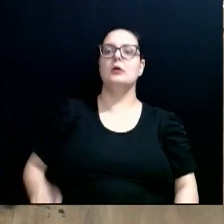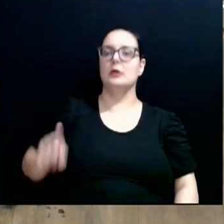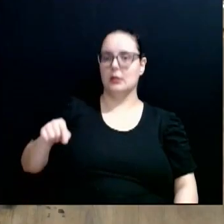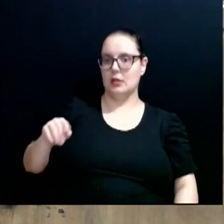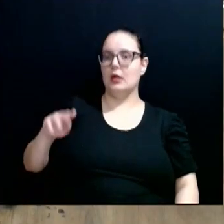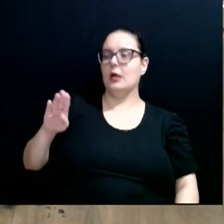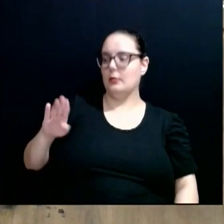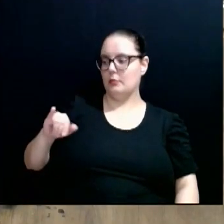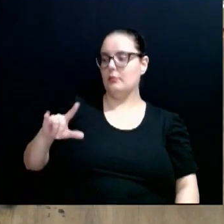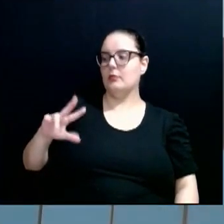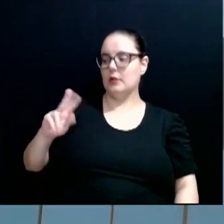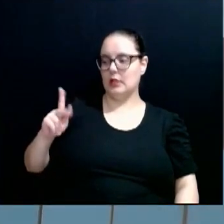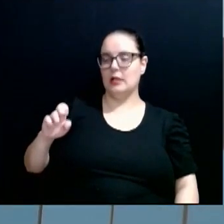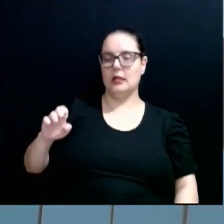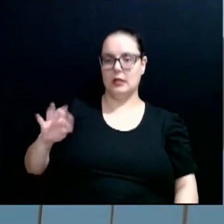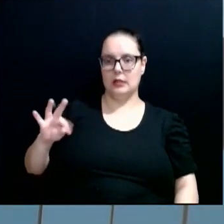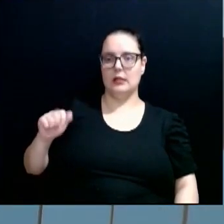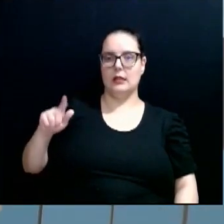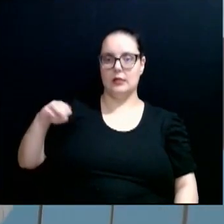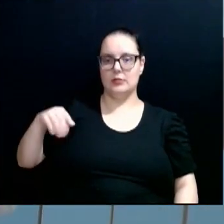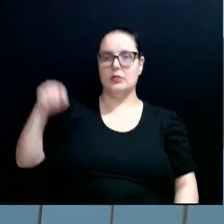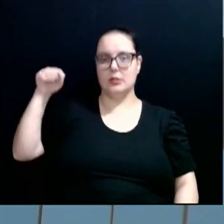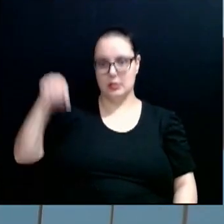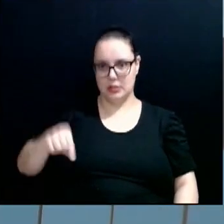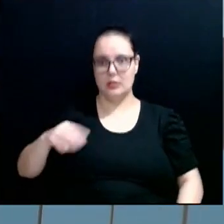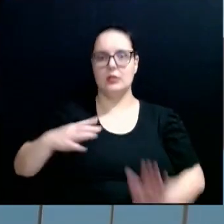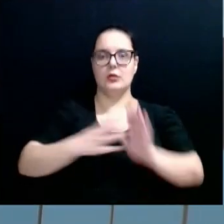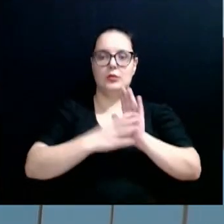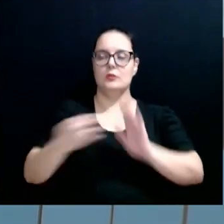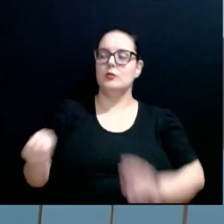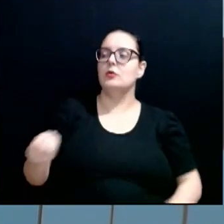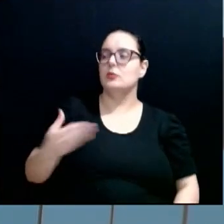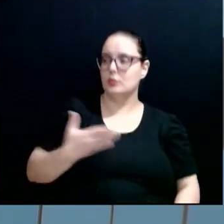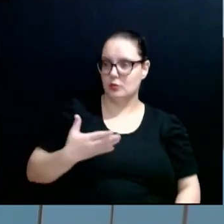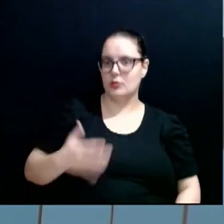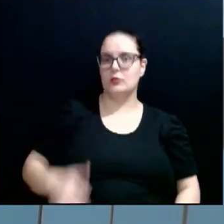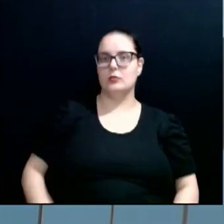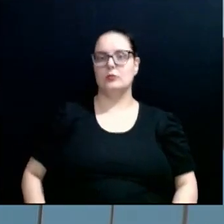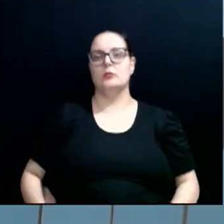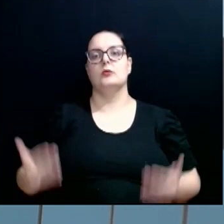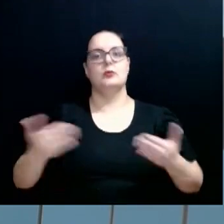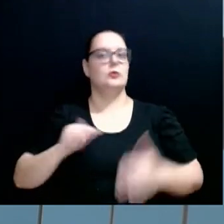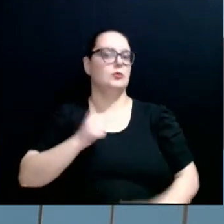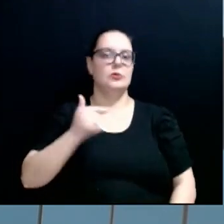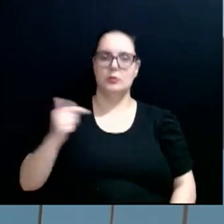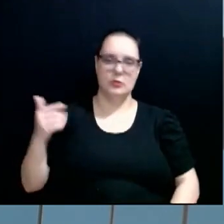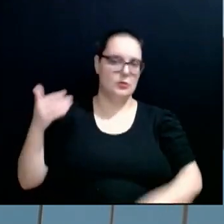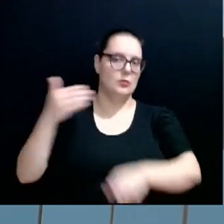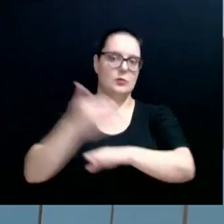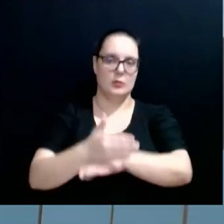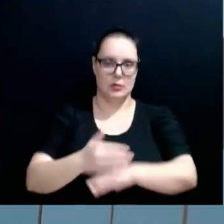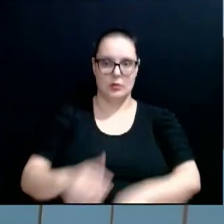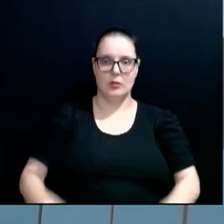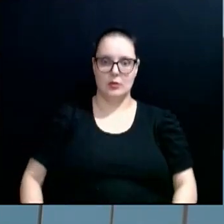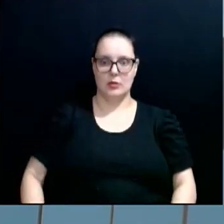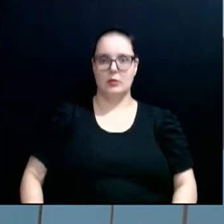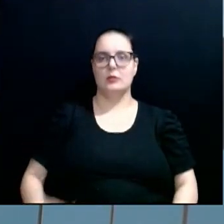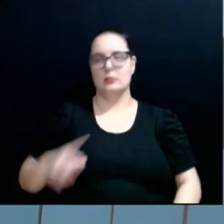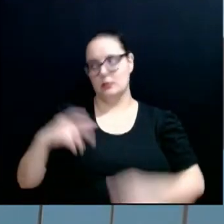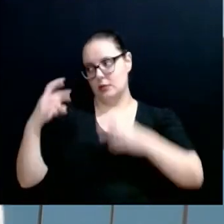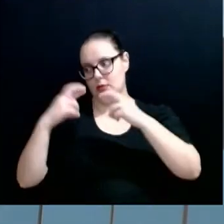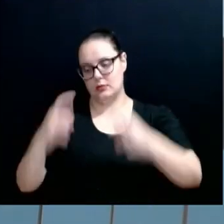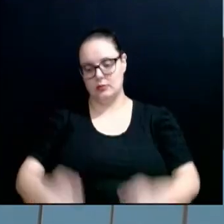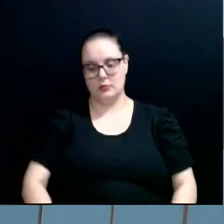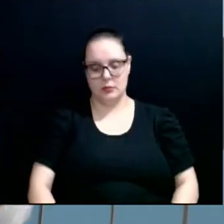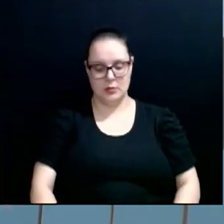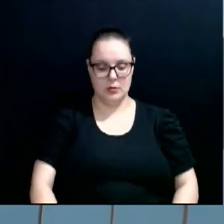bilhetagem. Então, é nesse modelo novo que hoje nós não temos participação, mas temos fiscalização. Ok. Mas nós teremos